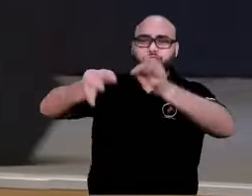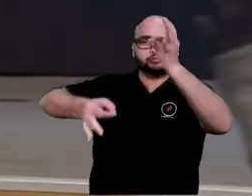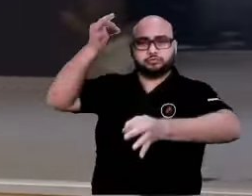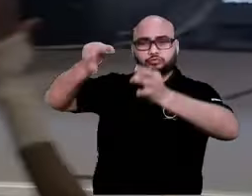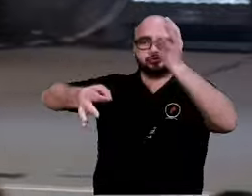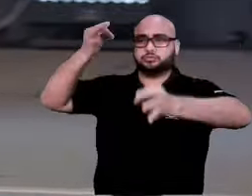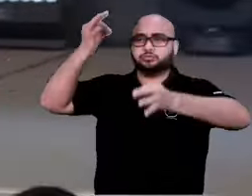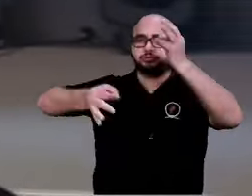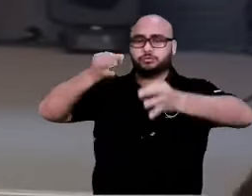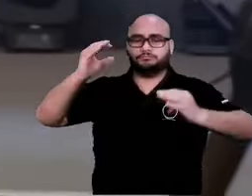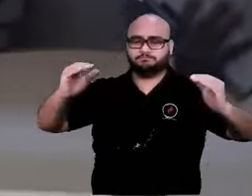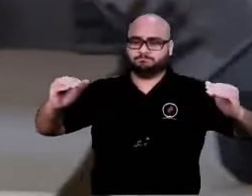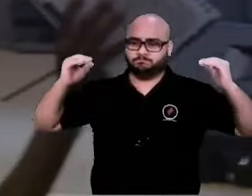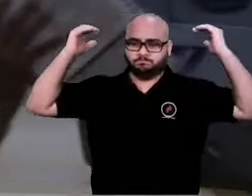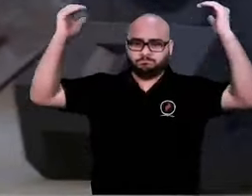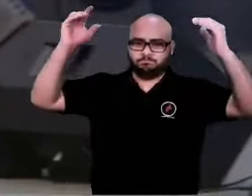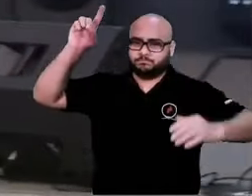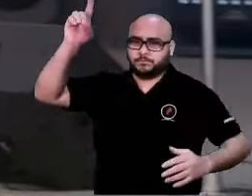justo.